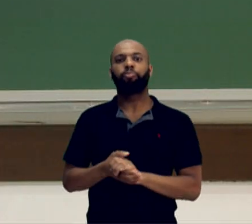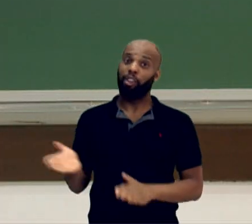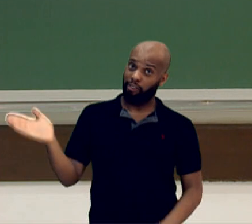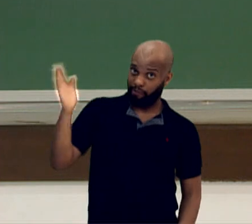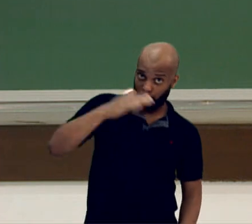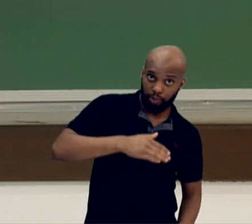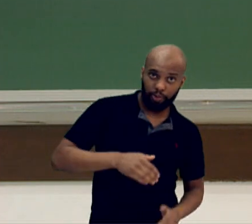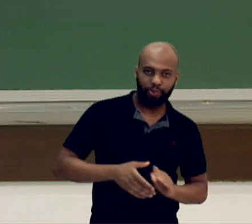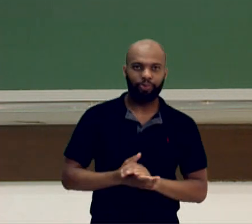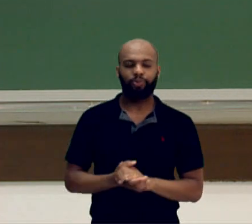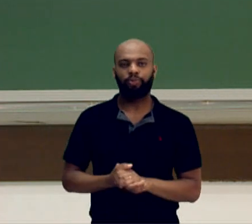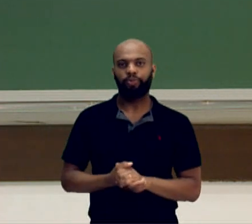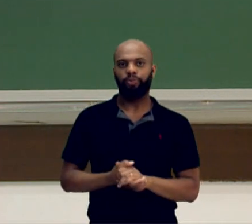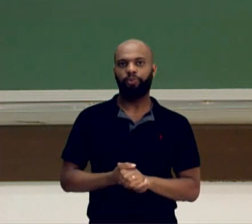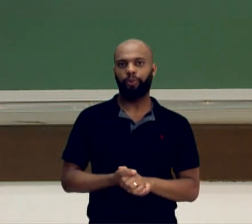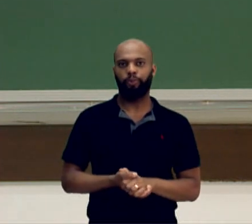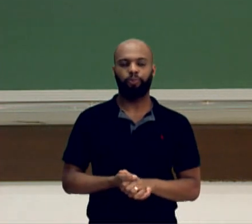lá então.